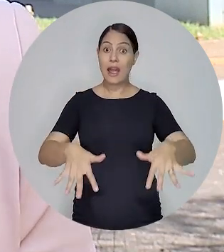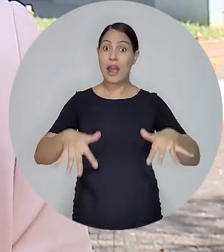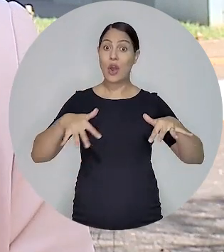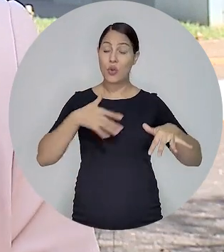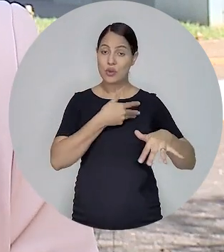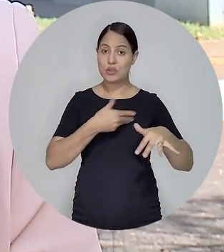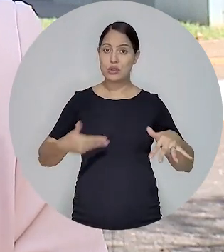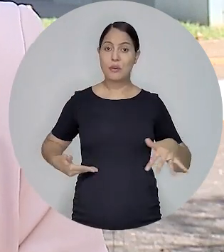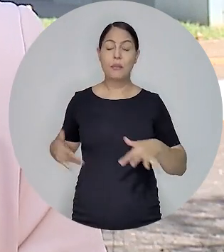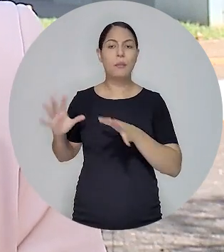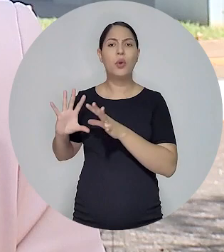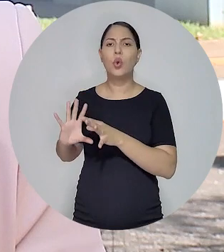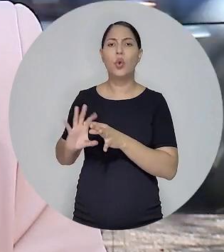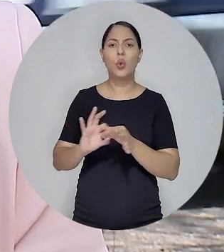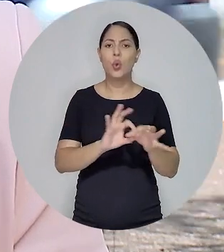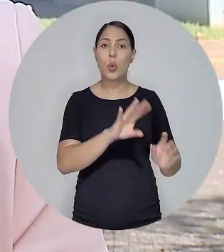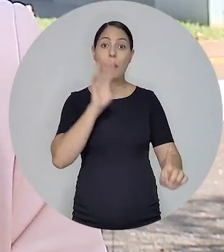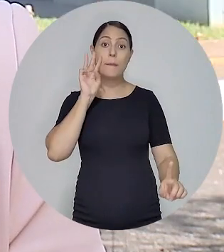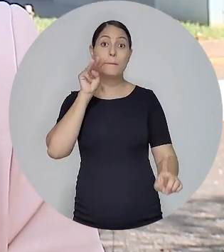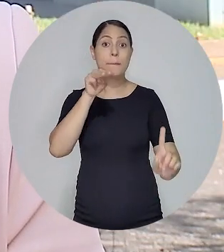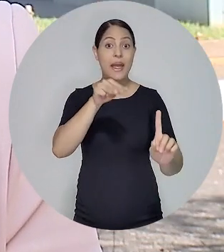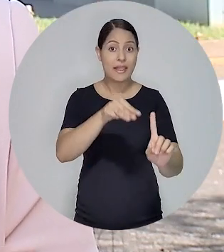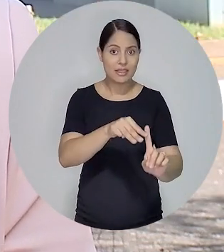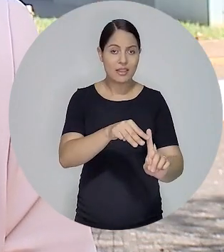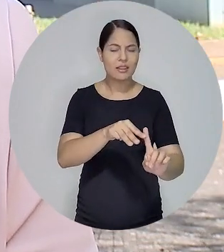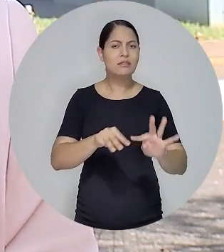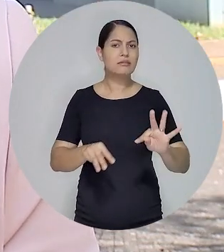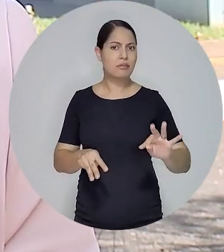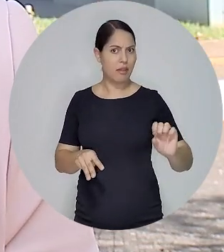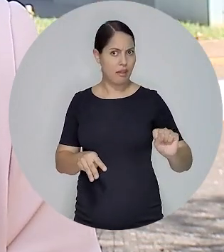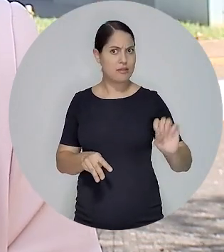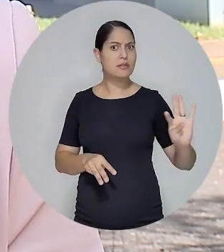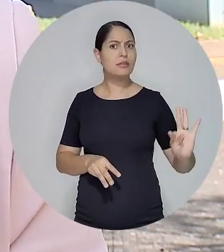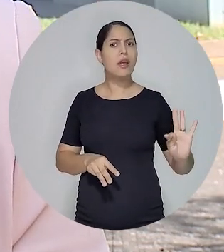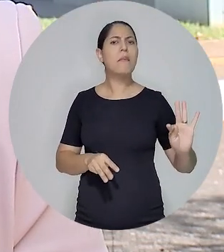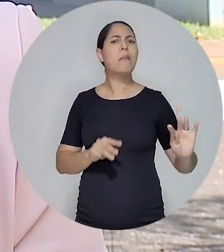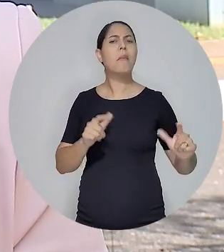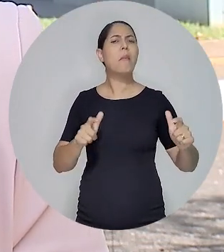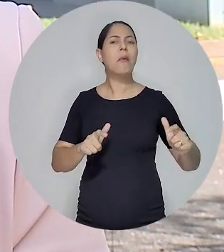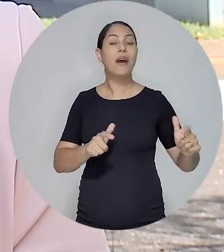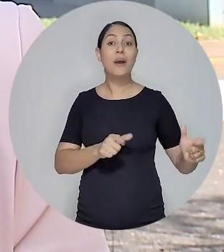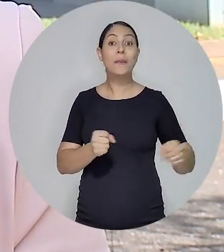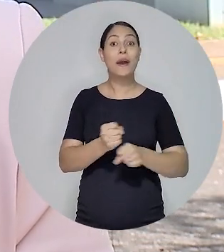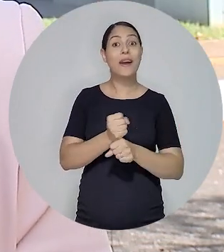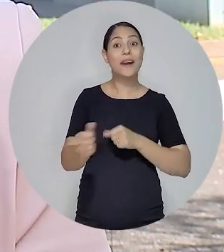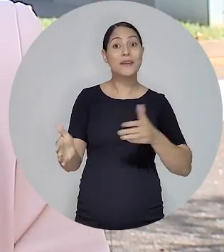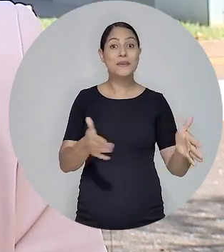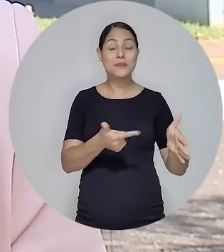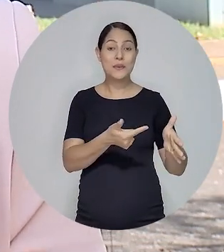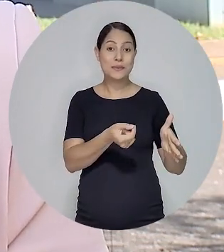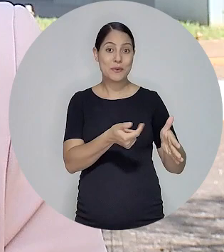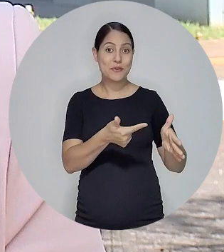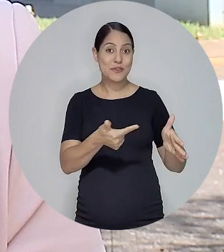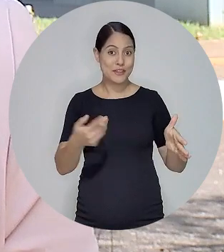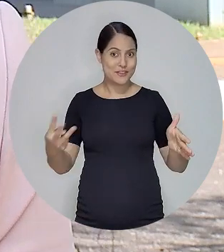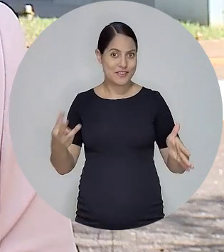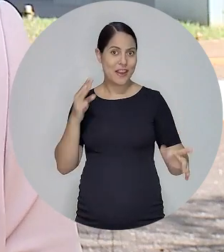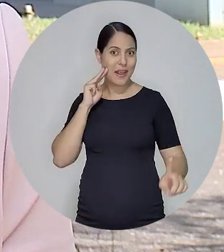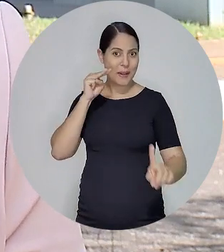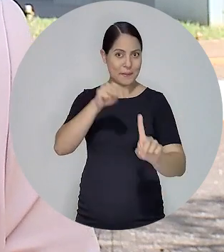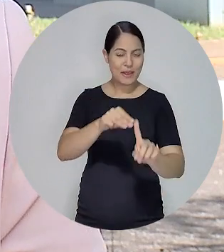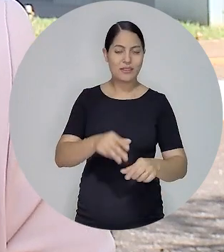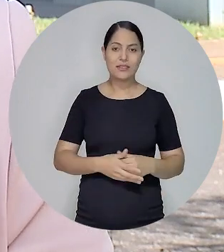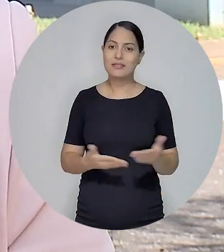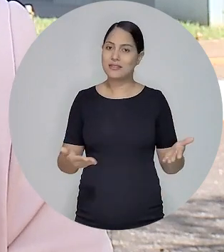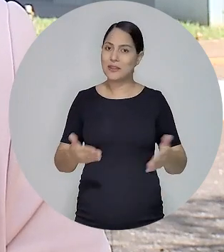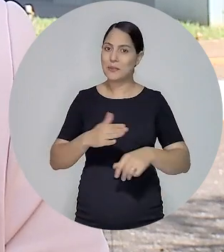na última semana a audiência pública sobre a definição das metas nacionais do TST para 2023. Na